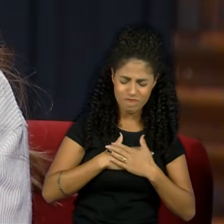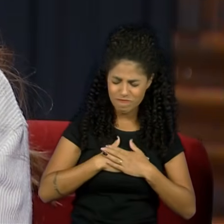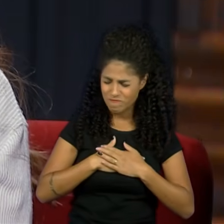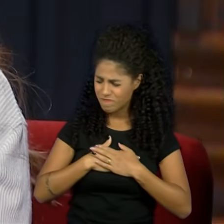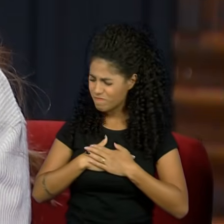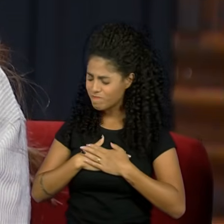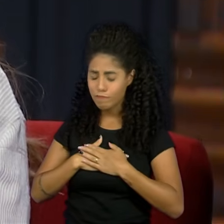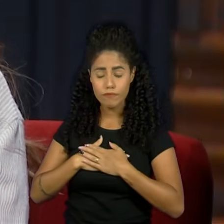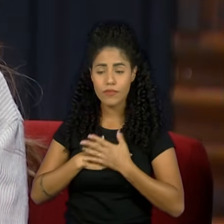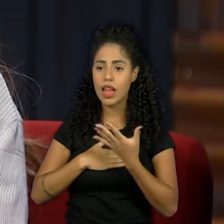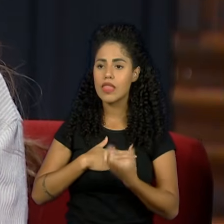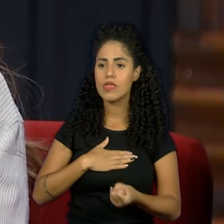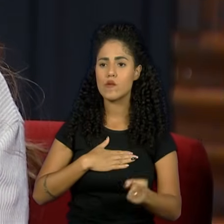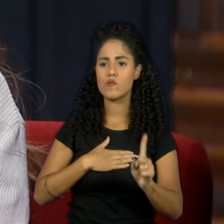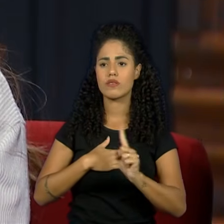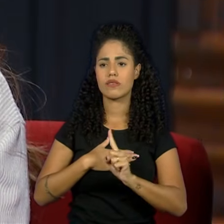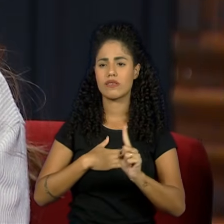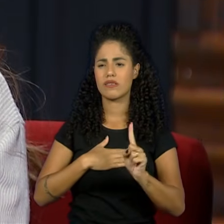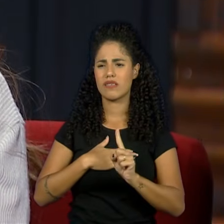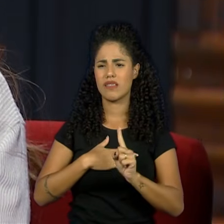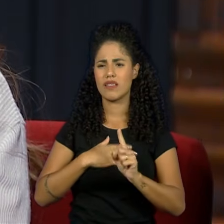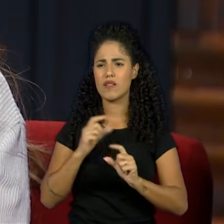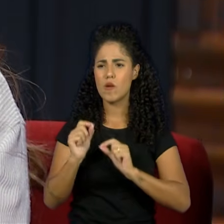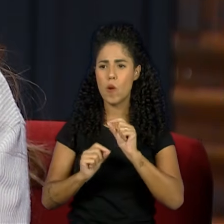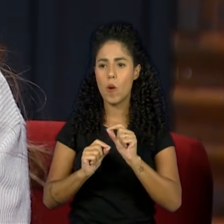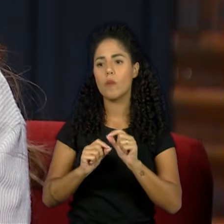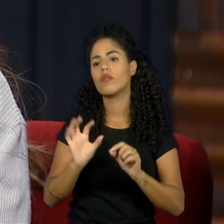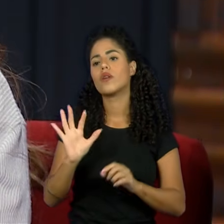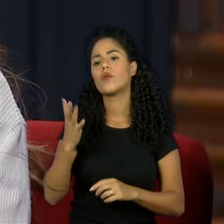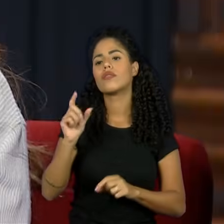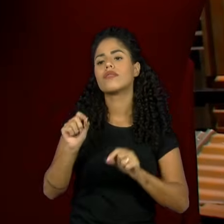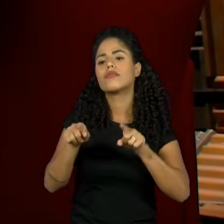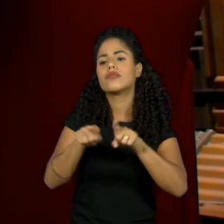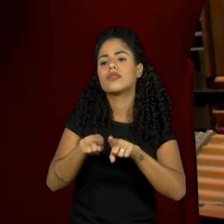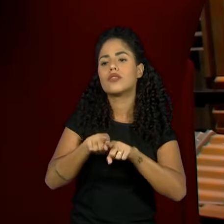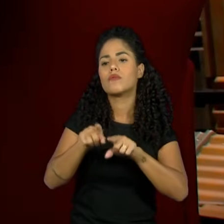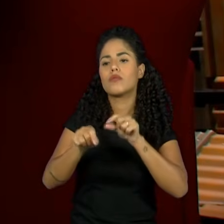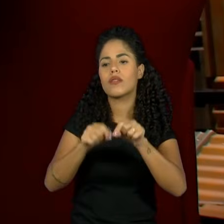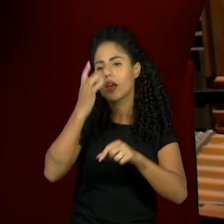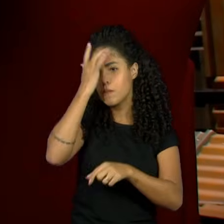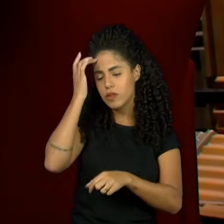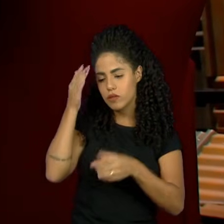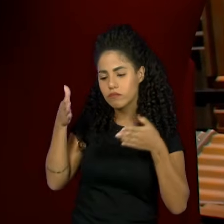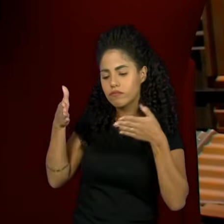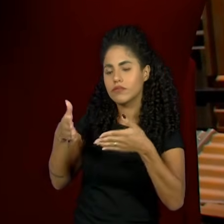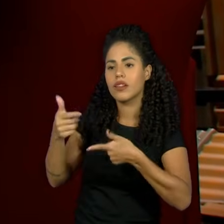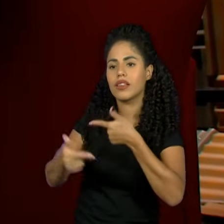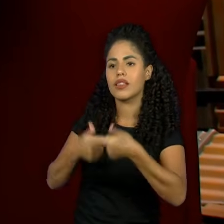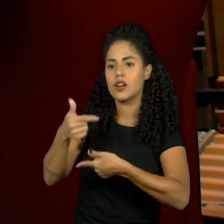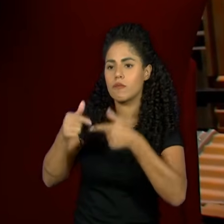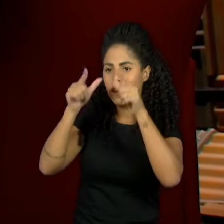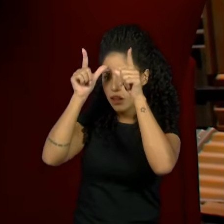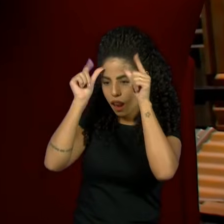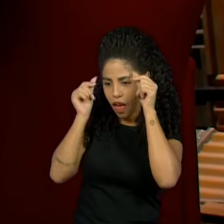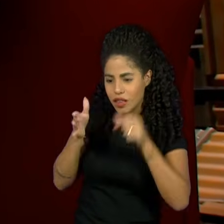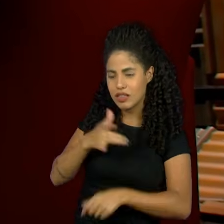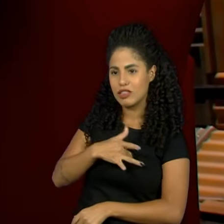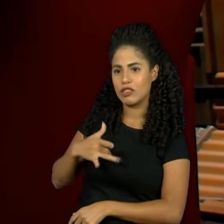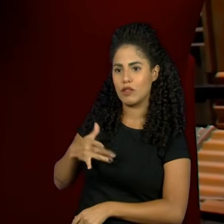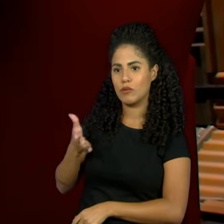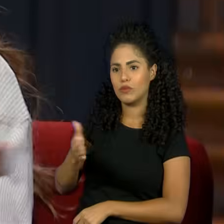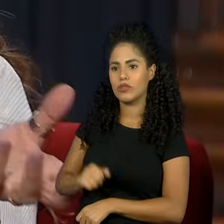reconhecido. Um dos lutos não reconhecidos é o luto do profissional de saúde. Então, você não pode sofrer porque um paciente seu